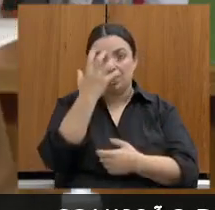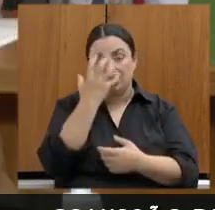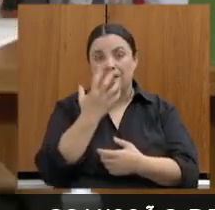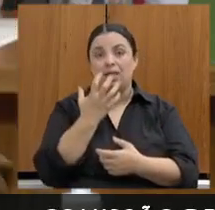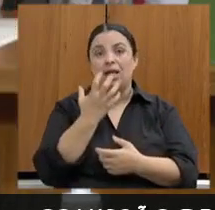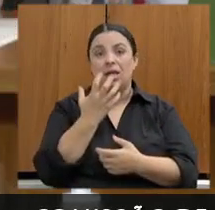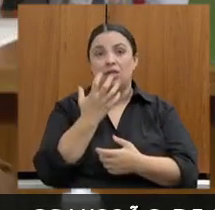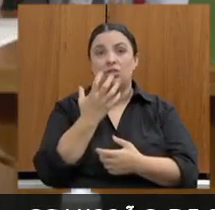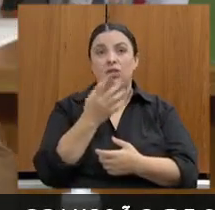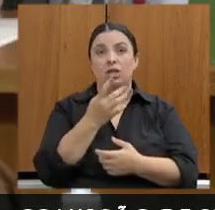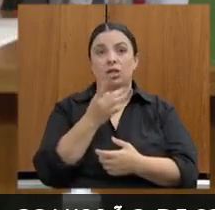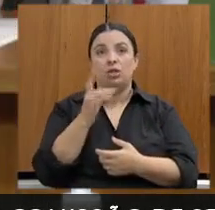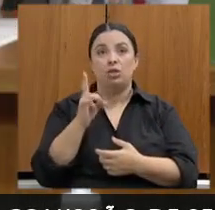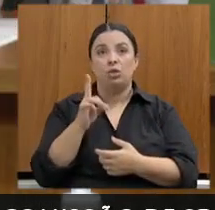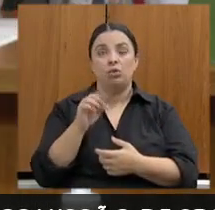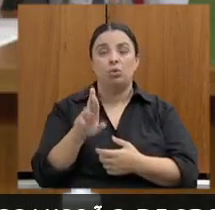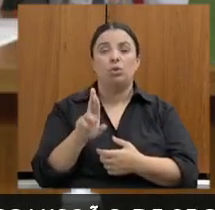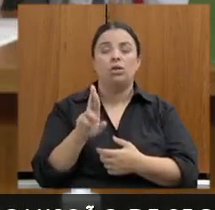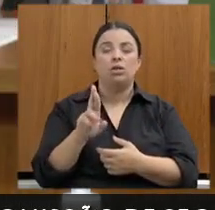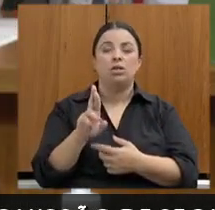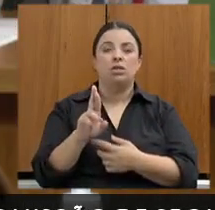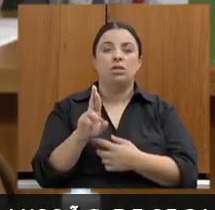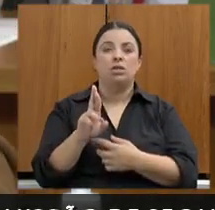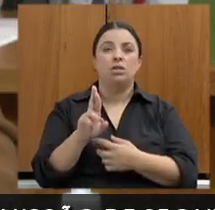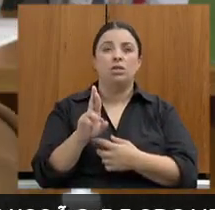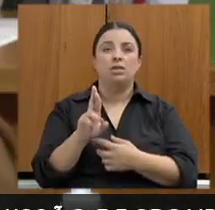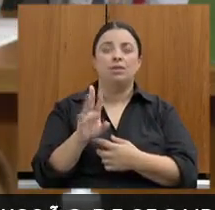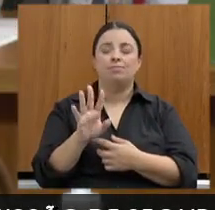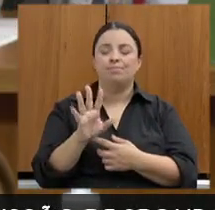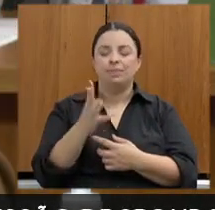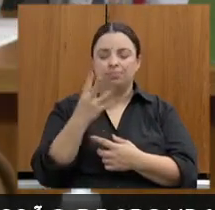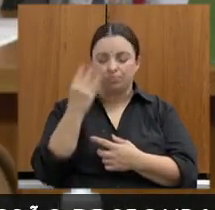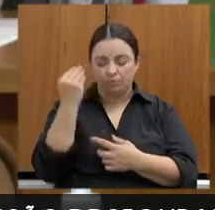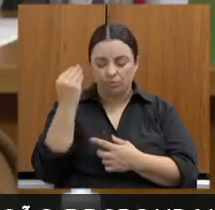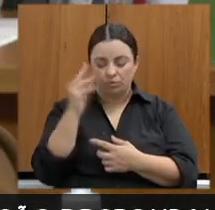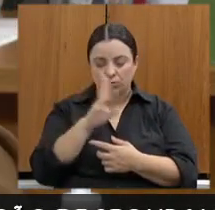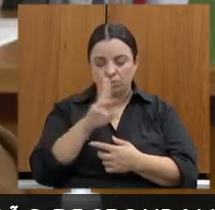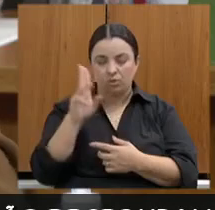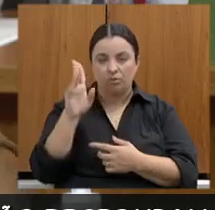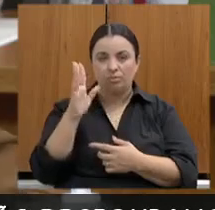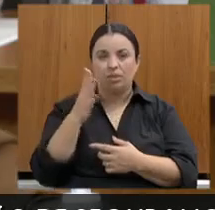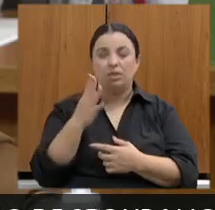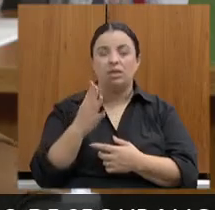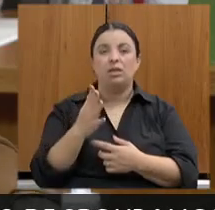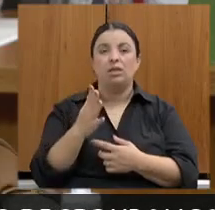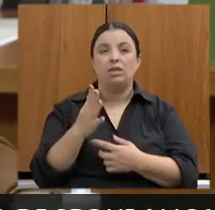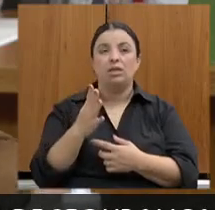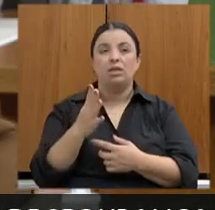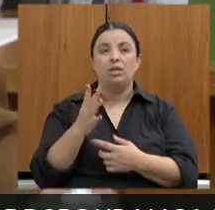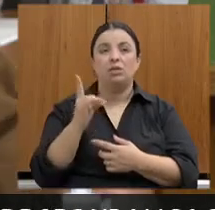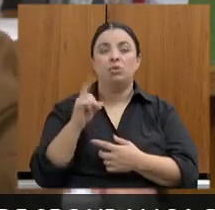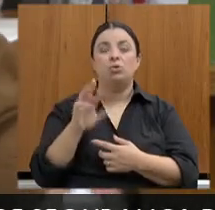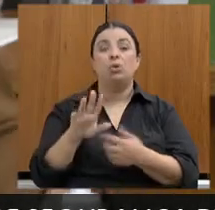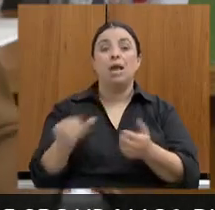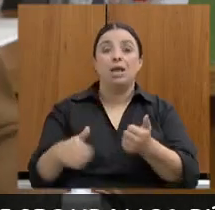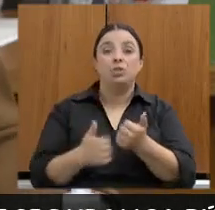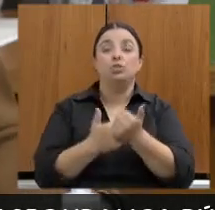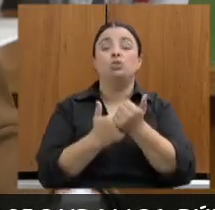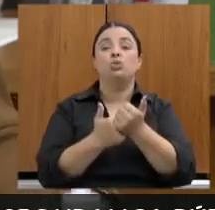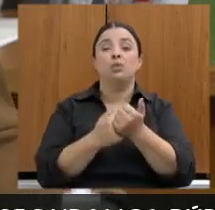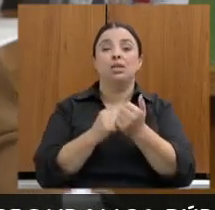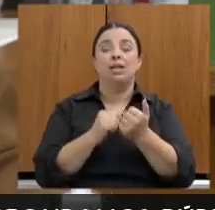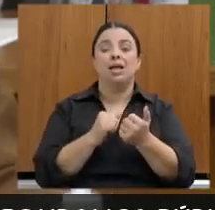doutora Ju não dá um a adjunta né da Defesa Civil